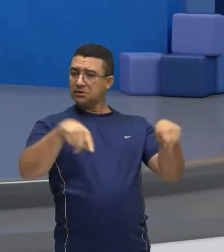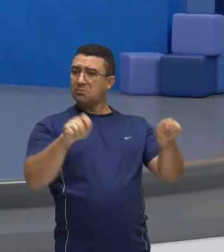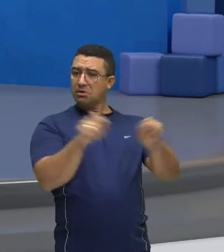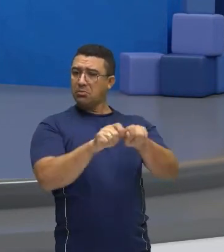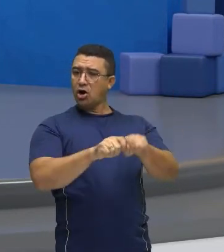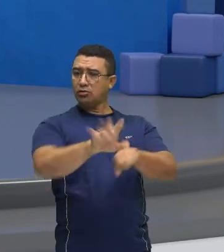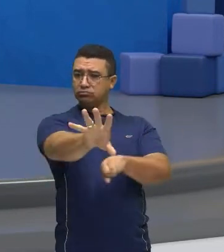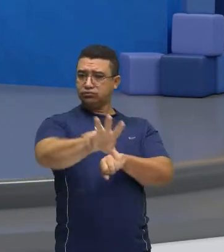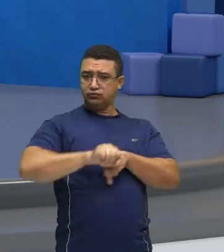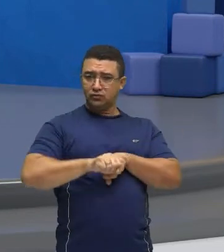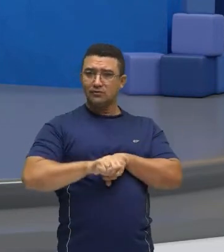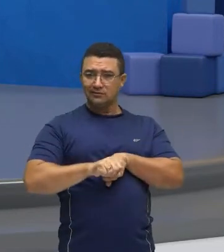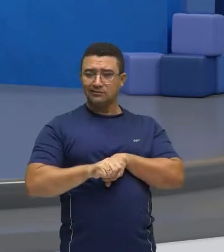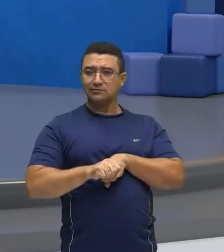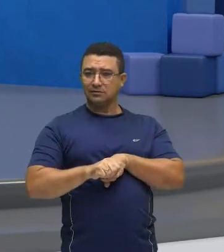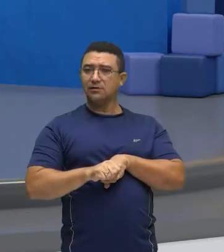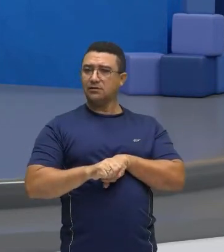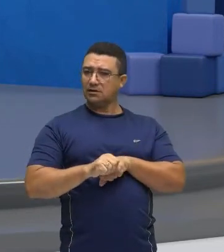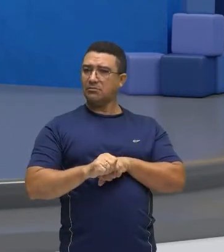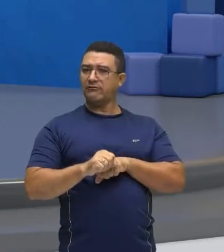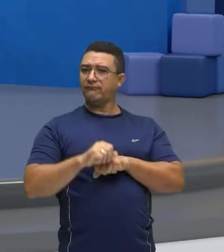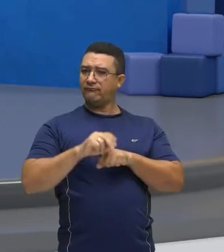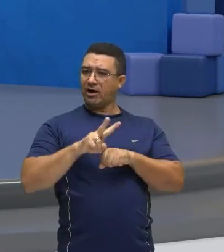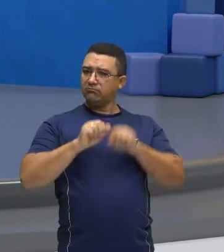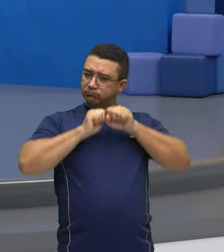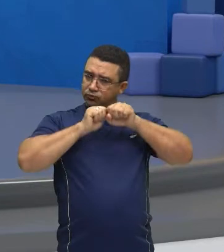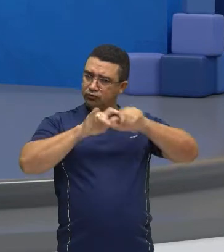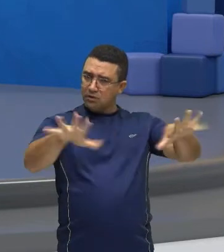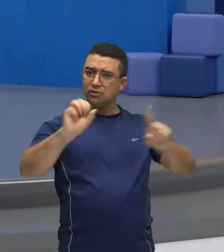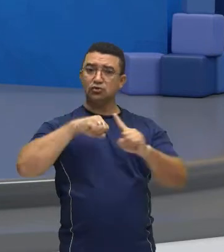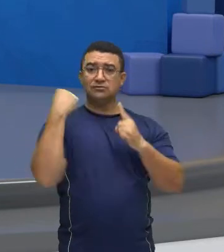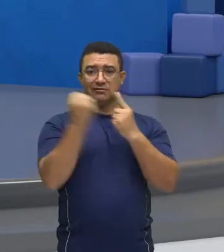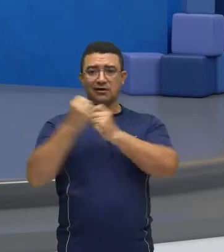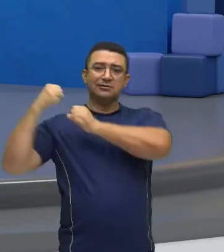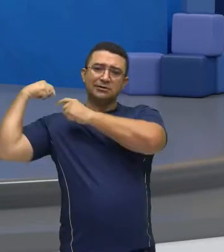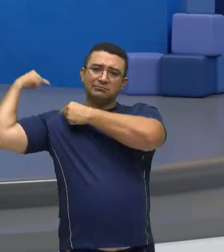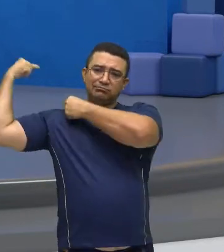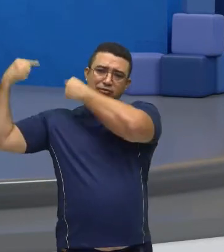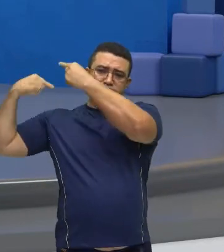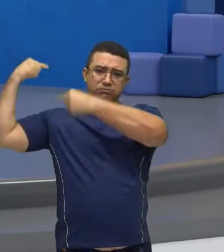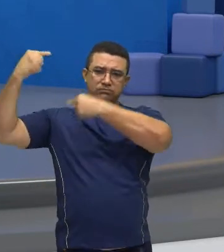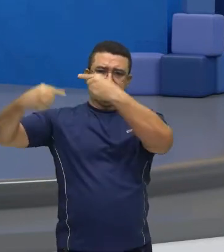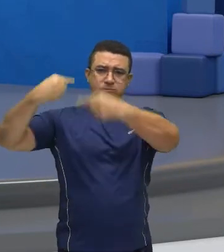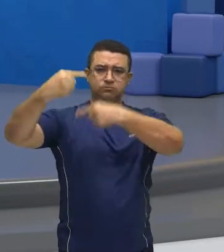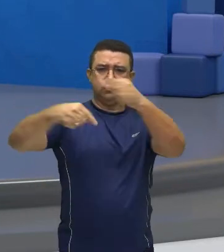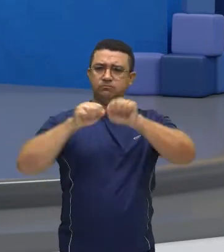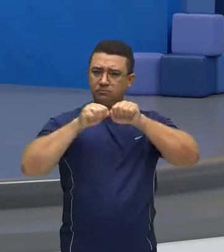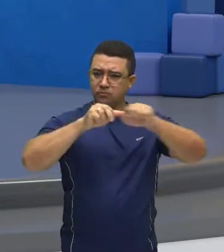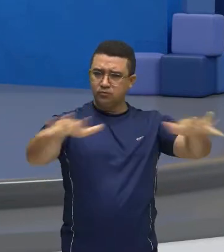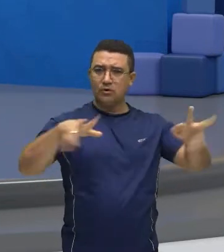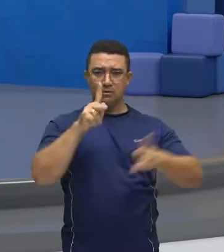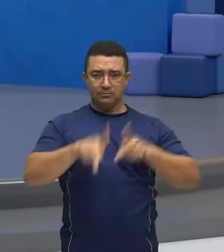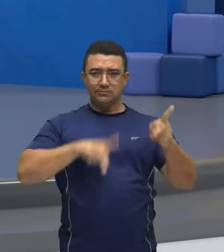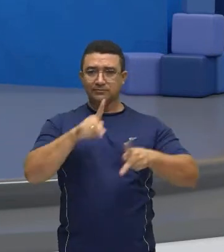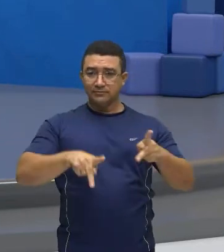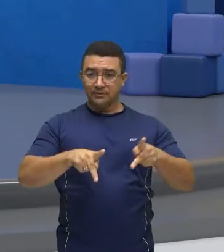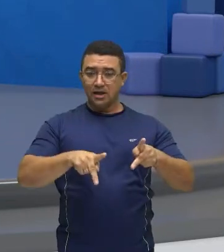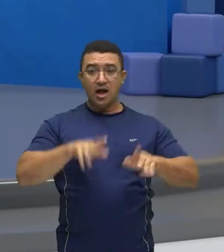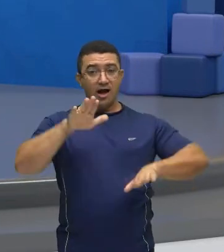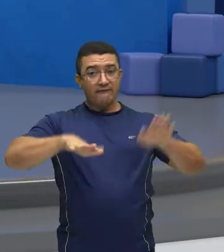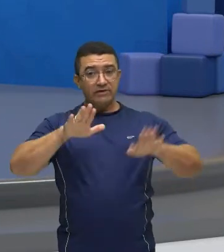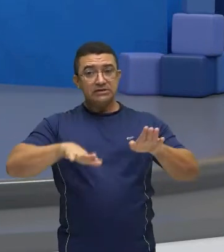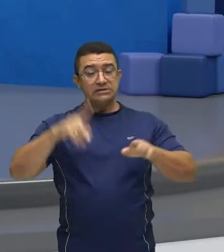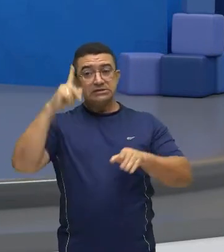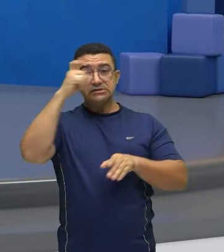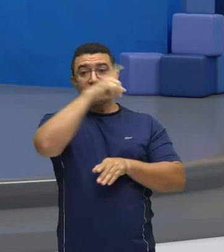culturas e são passados de geração em geração na sociedade, né? Então, por isso fica difícil a gente saber da origem, né? Os ditados populares,